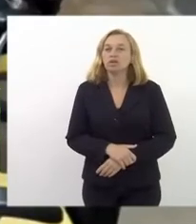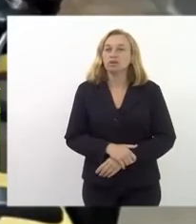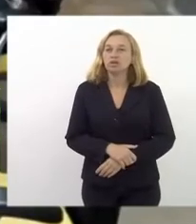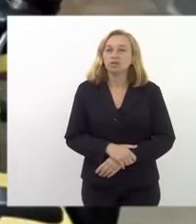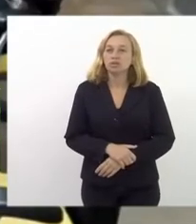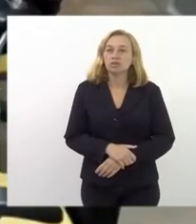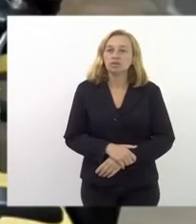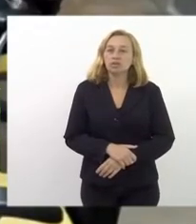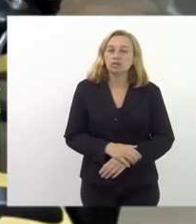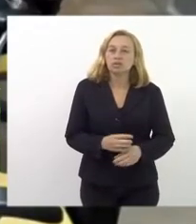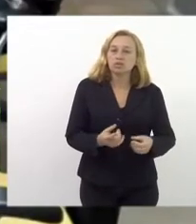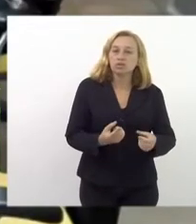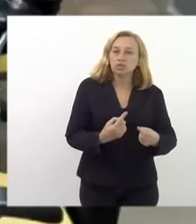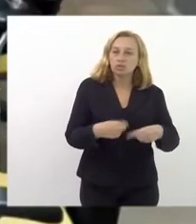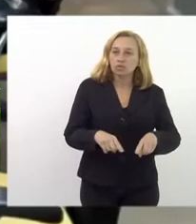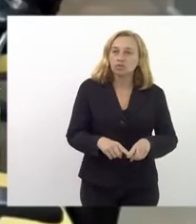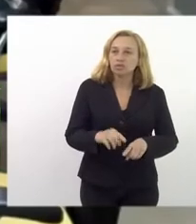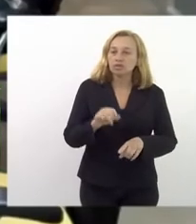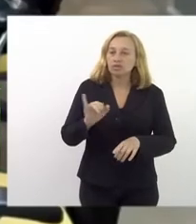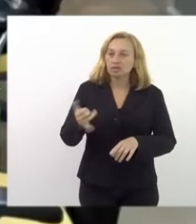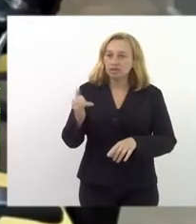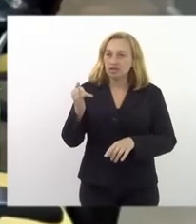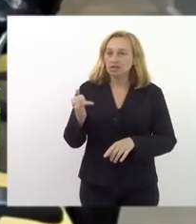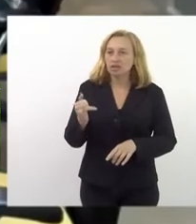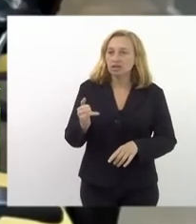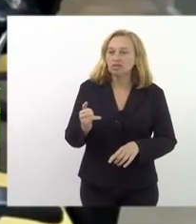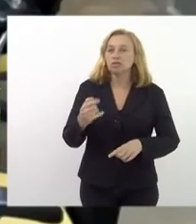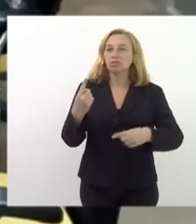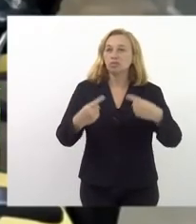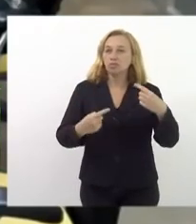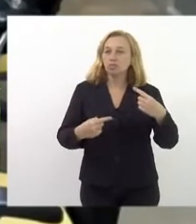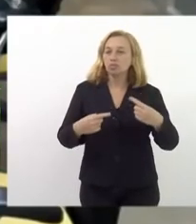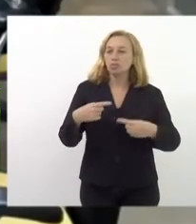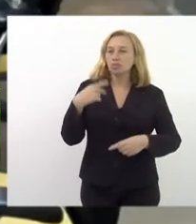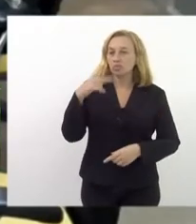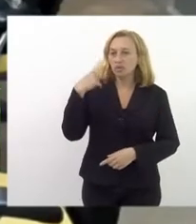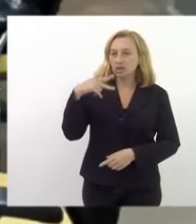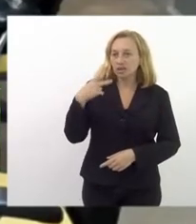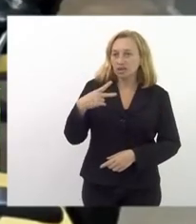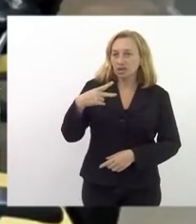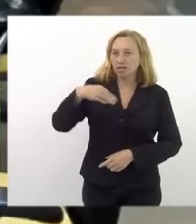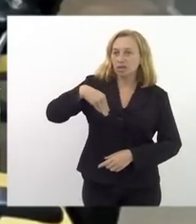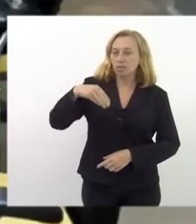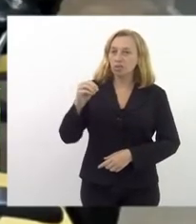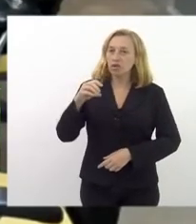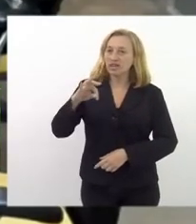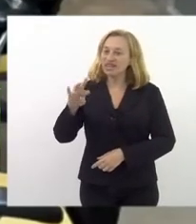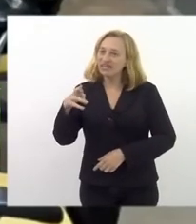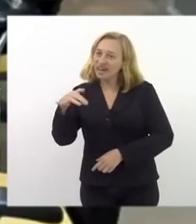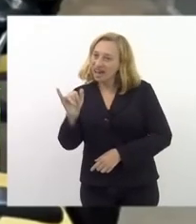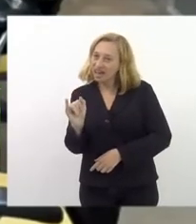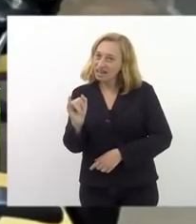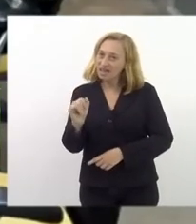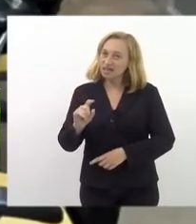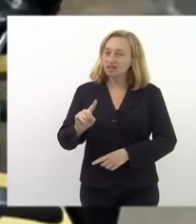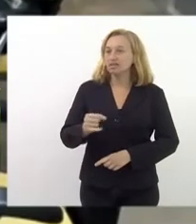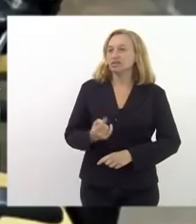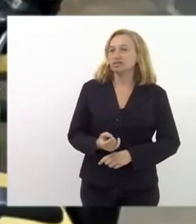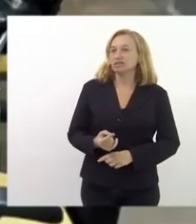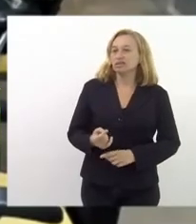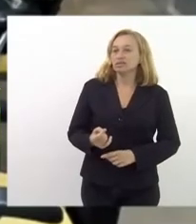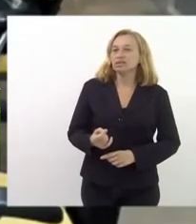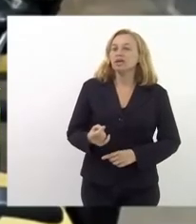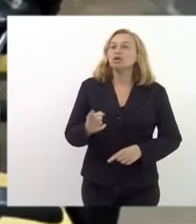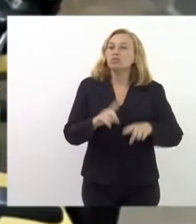combate à inflação só se dá por um viés, que é de política monetária, né? Não outras políticas de atração de produtos,